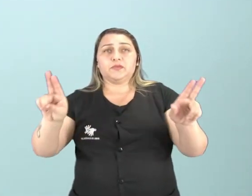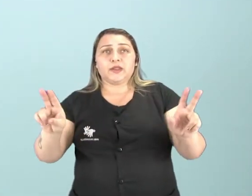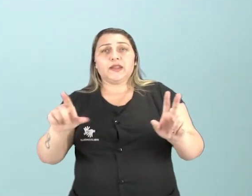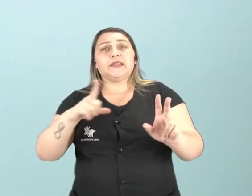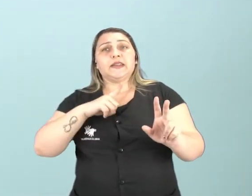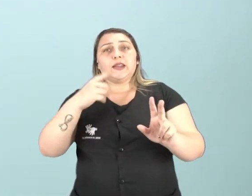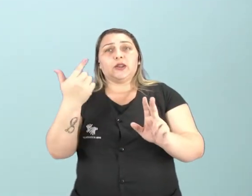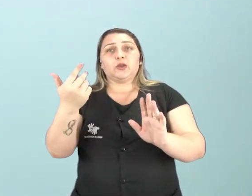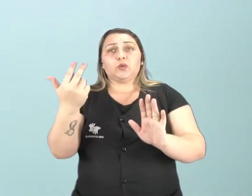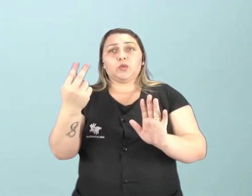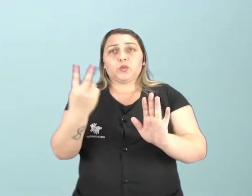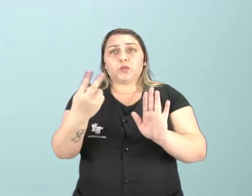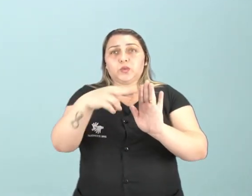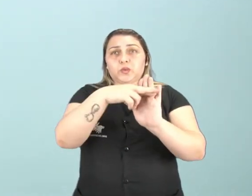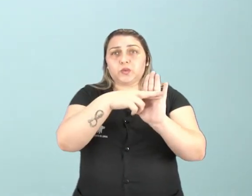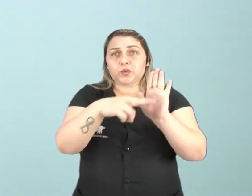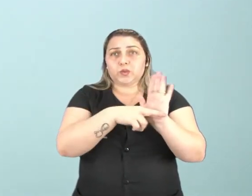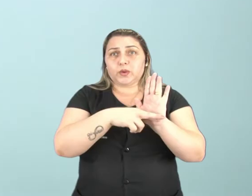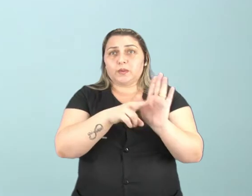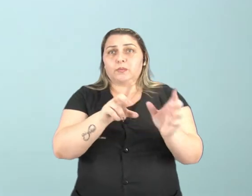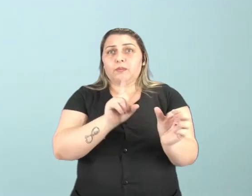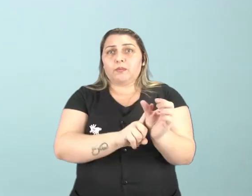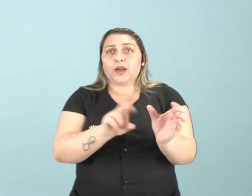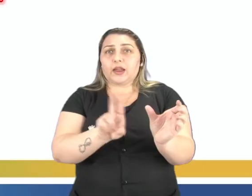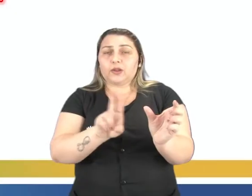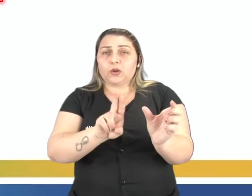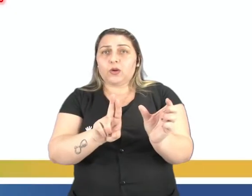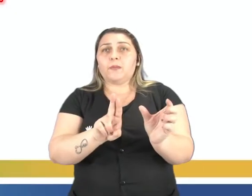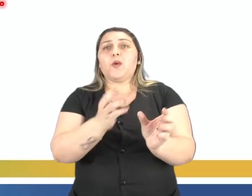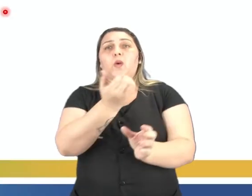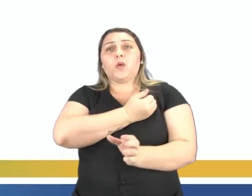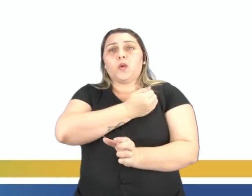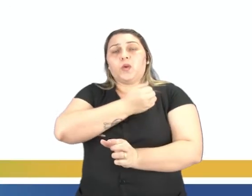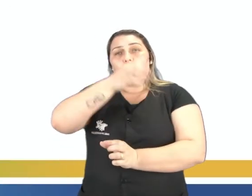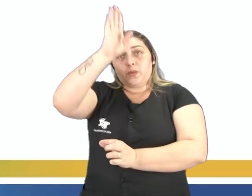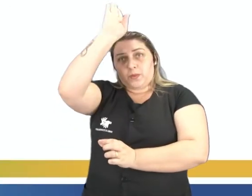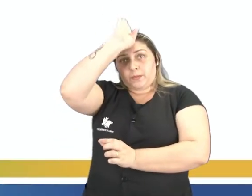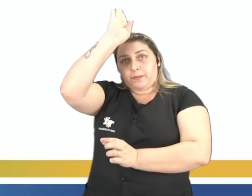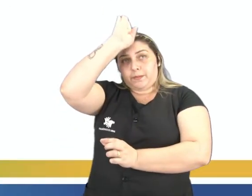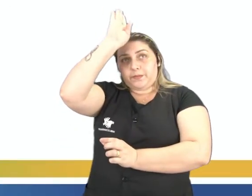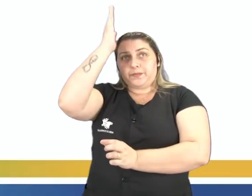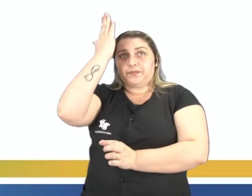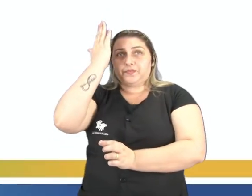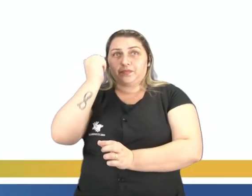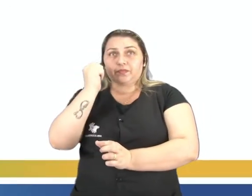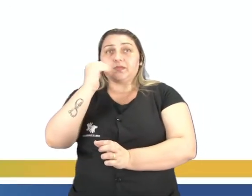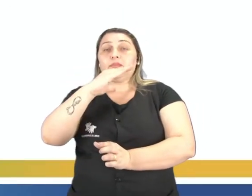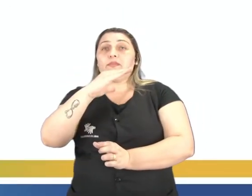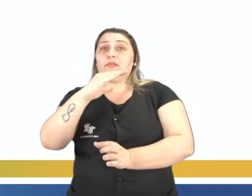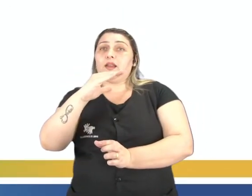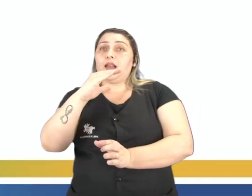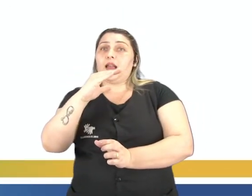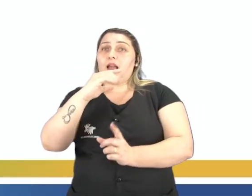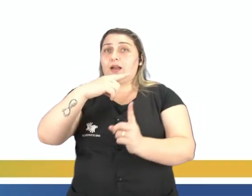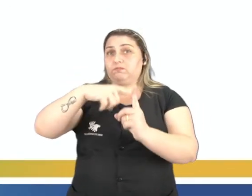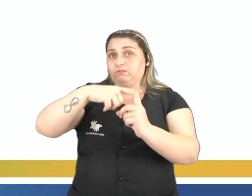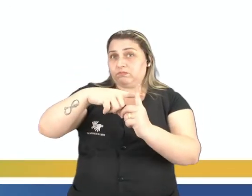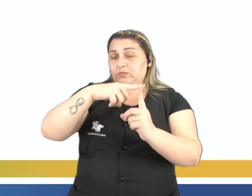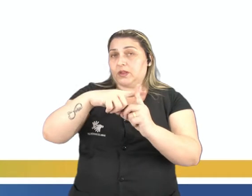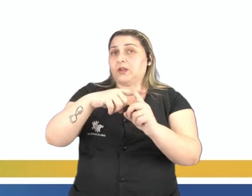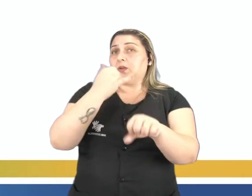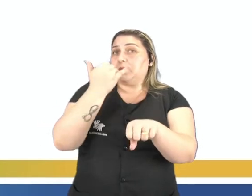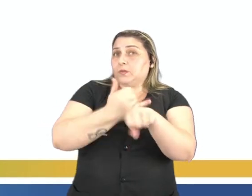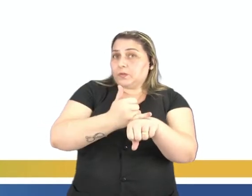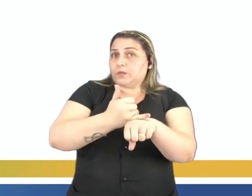para a nomenclatura, utilizando o número romano para identificar a carga do cátion, desse elemento químico ou